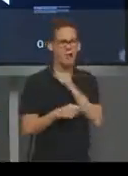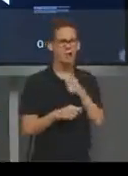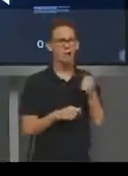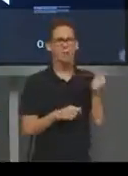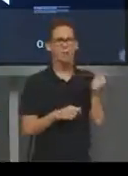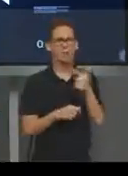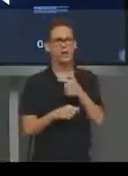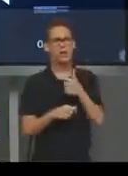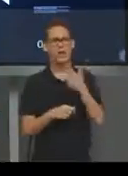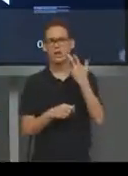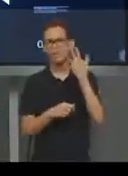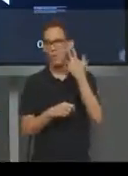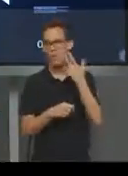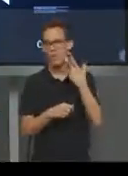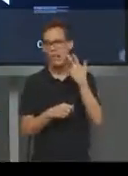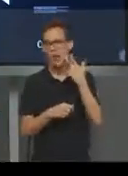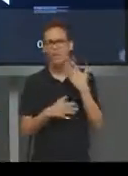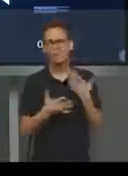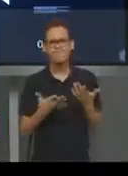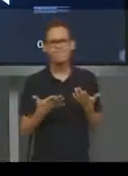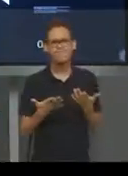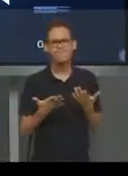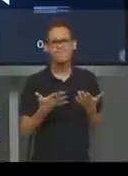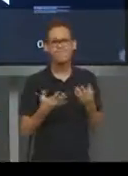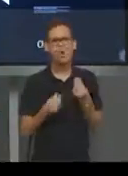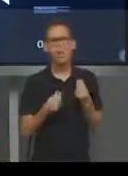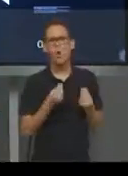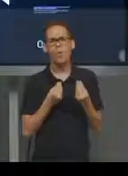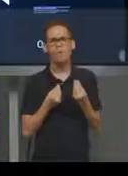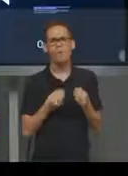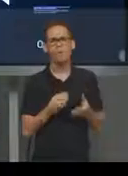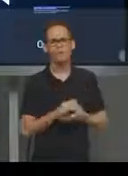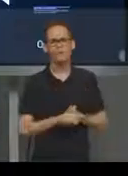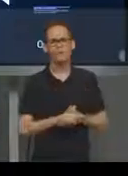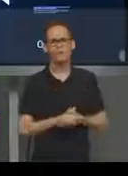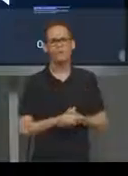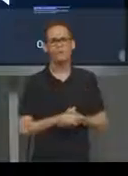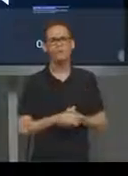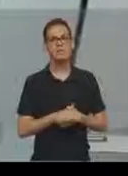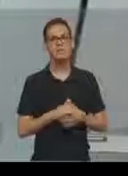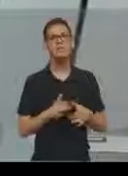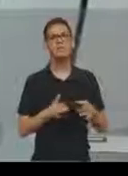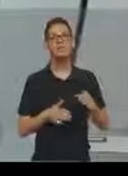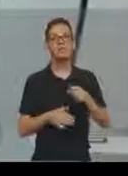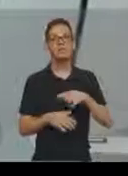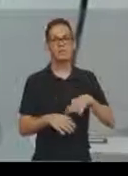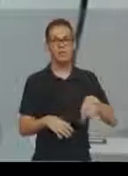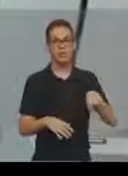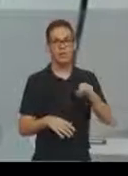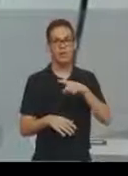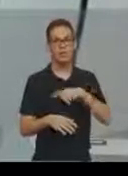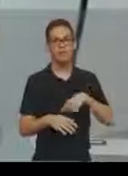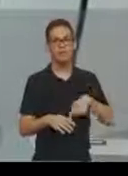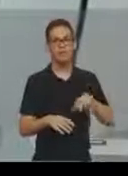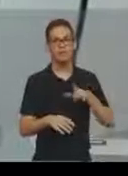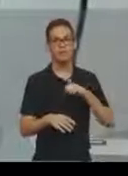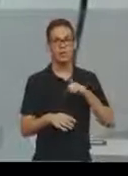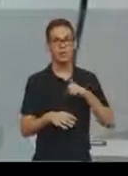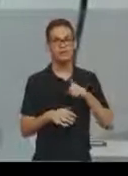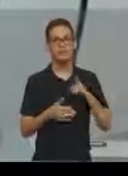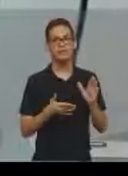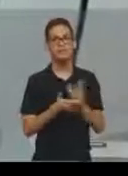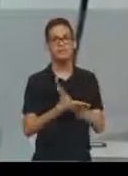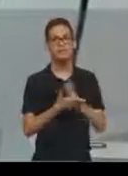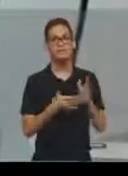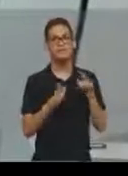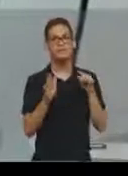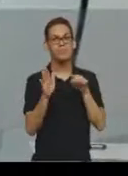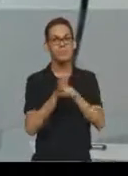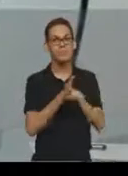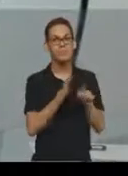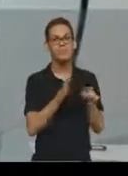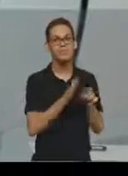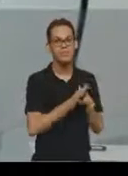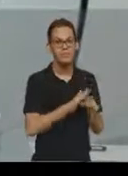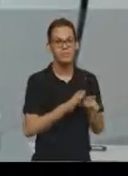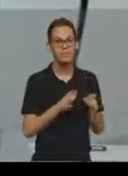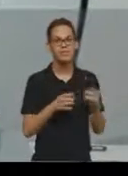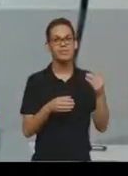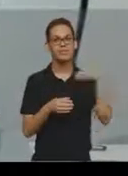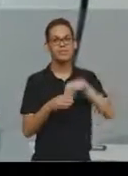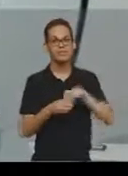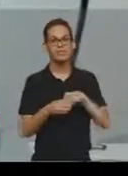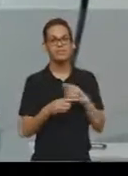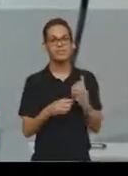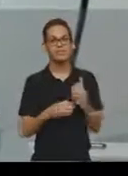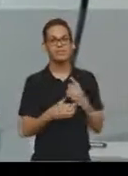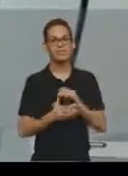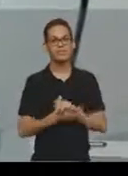as vasculares? Poderia dar exemplos? Então vamos lá então. Aí nós temos aí, né, algumas perguntas embutidas em